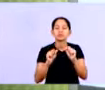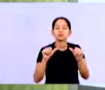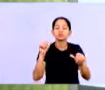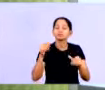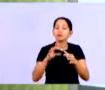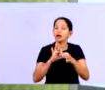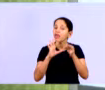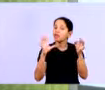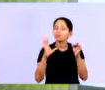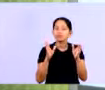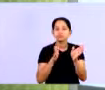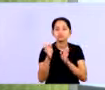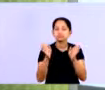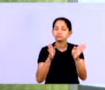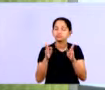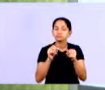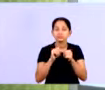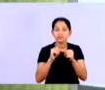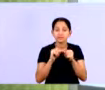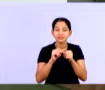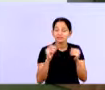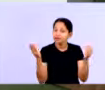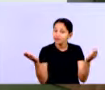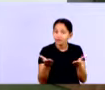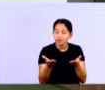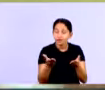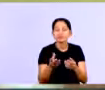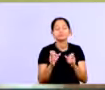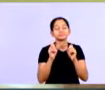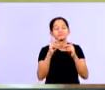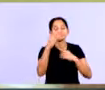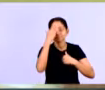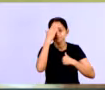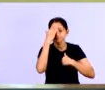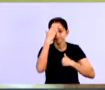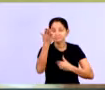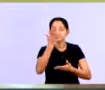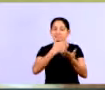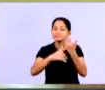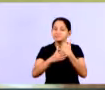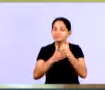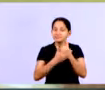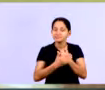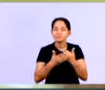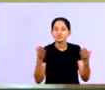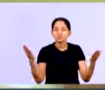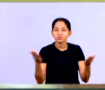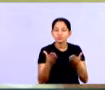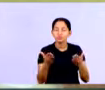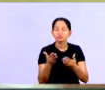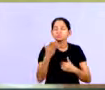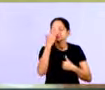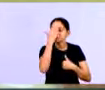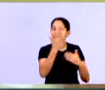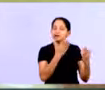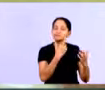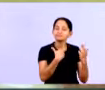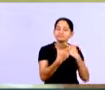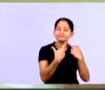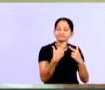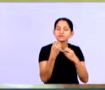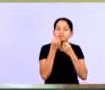estar disponibilizadas, né, professora, no momento. Isso. Gente, obrigada por tudo hoje. Obrigada pela participação. Tenham todos